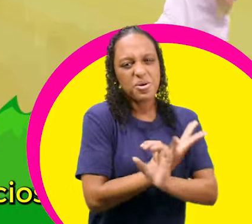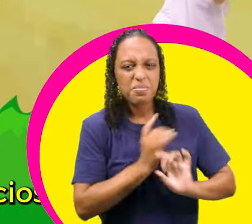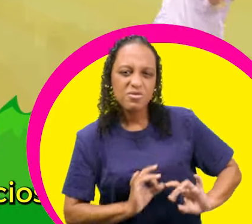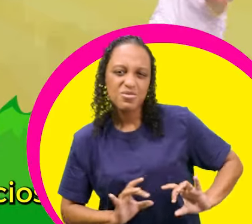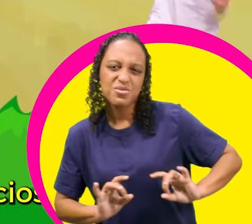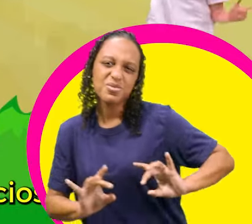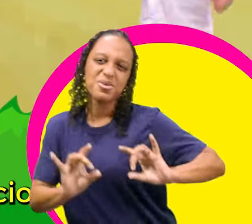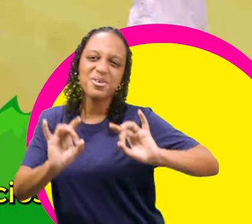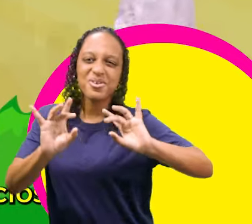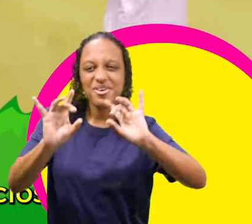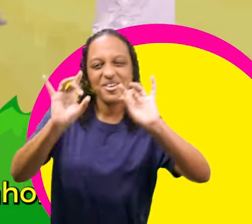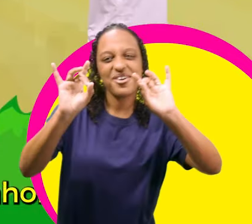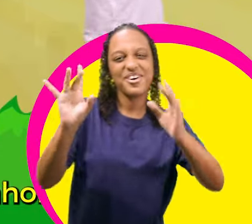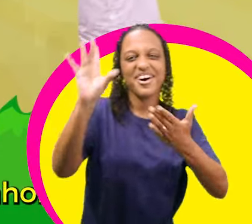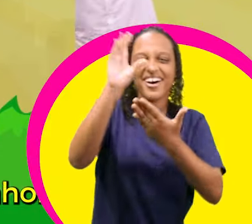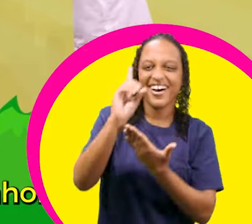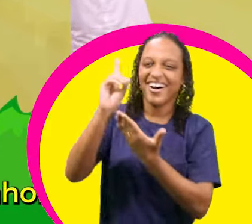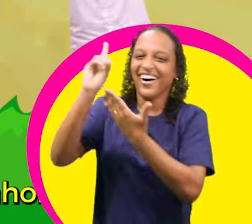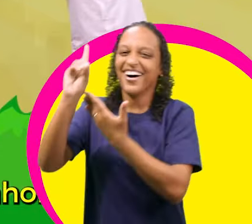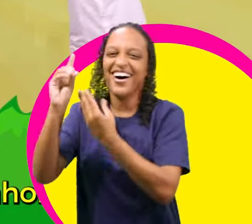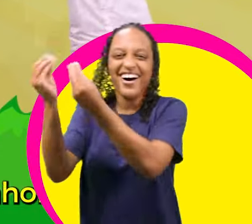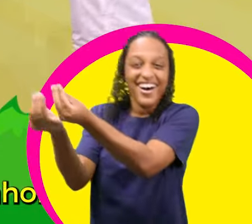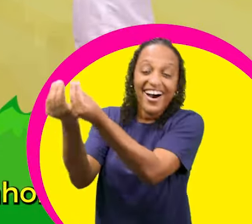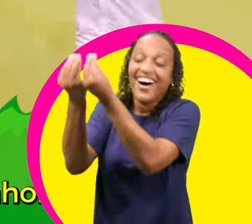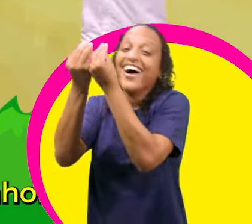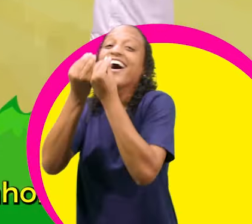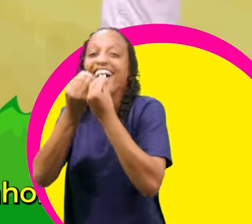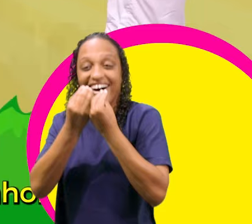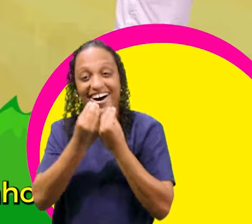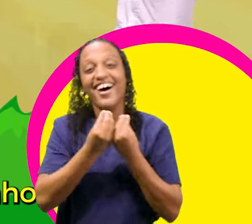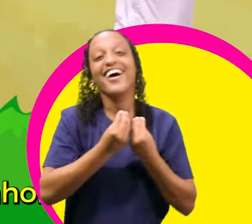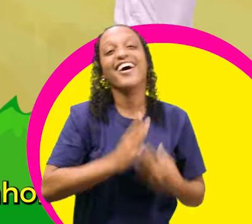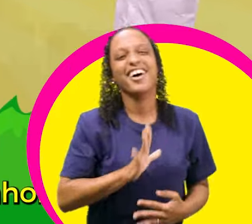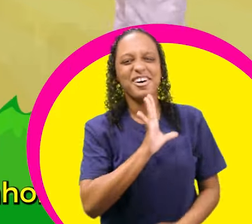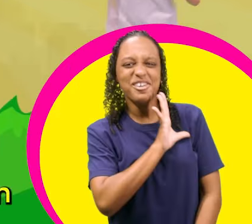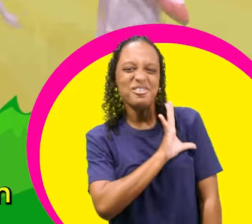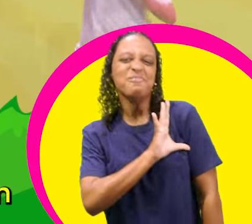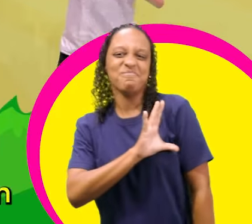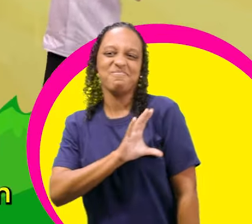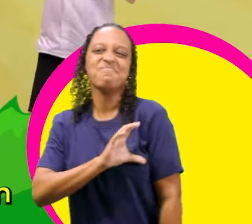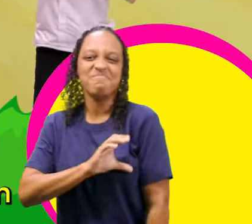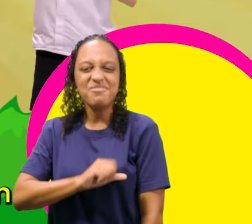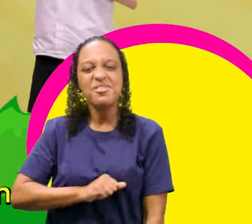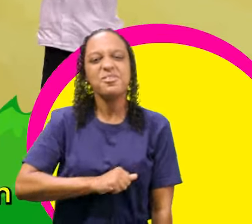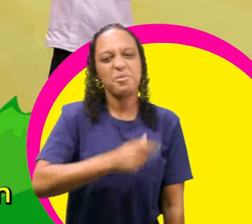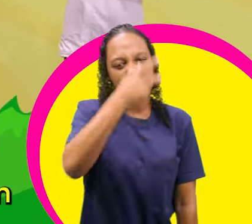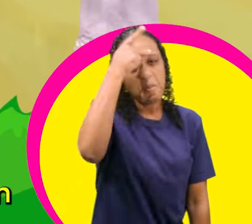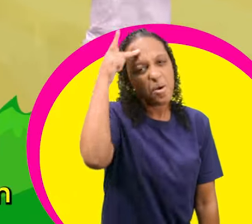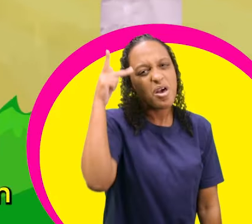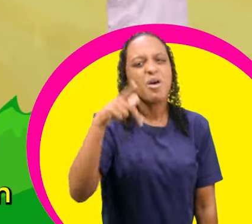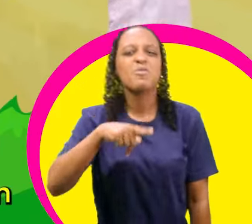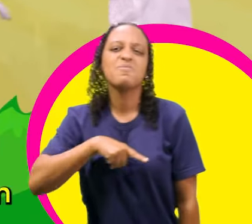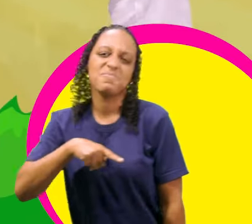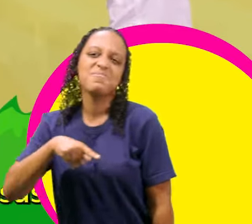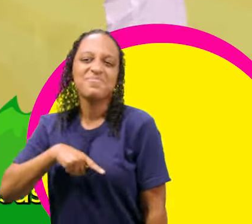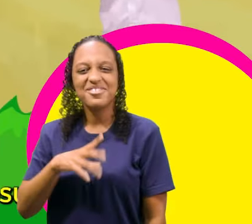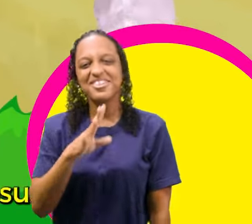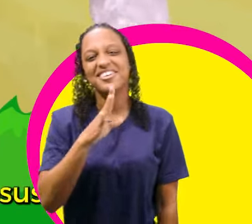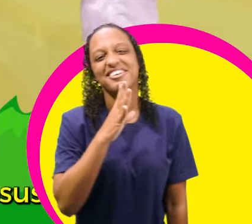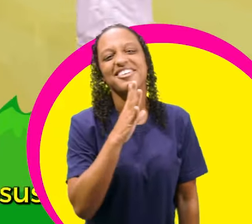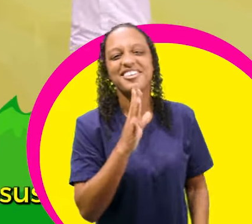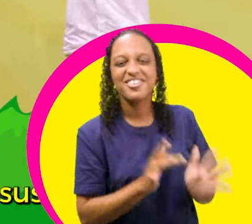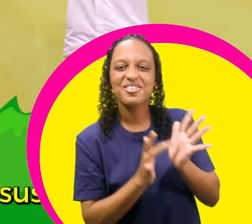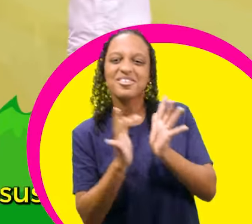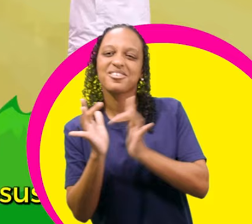mais precioso que vem do nosso Senhor é o amor que só tem quem